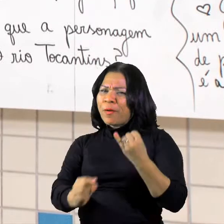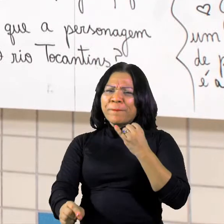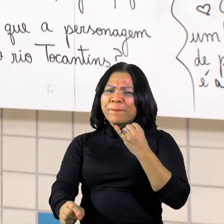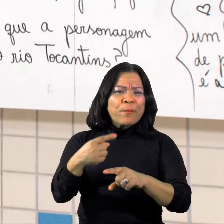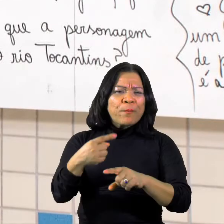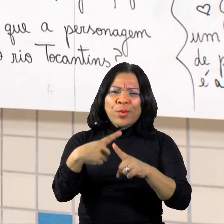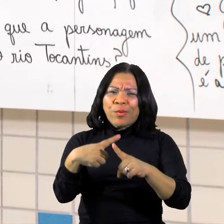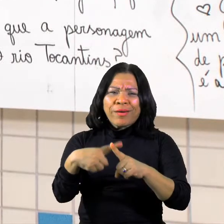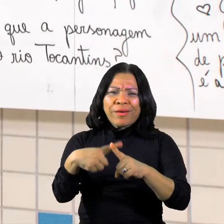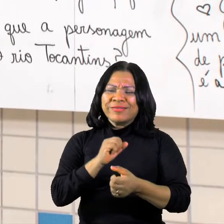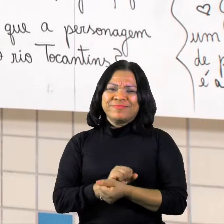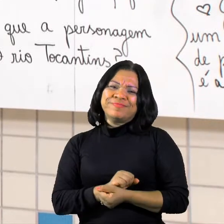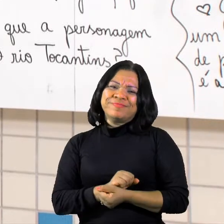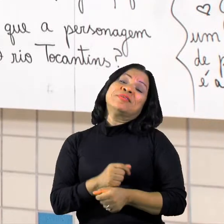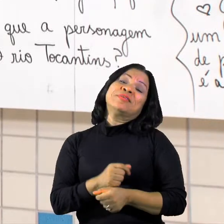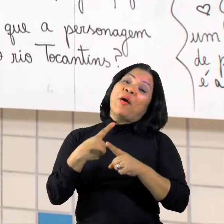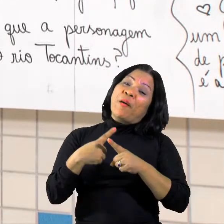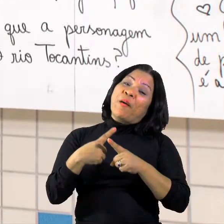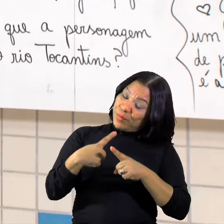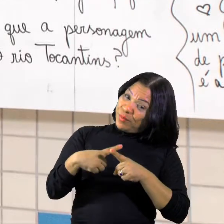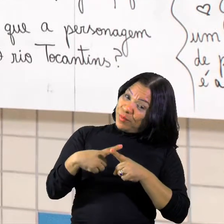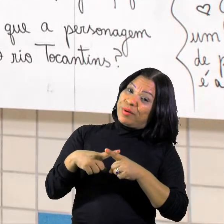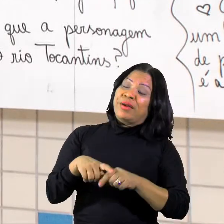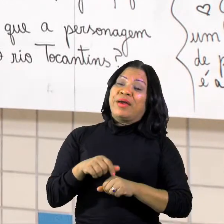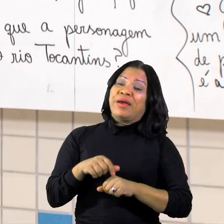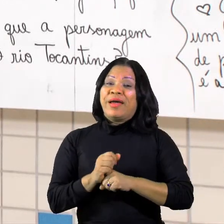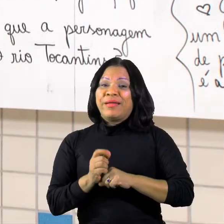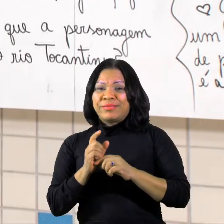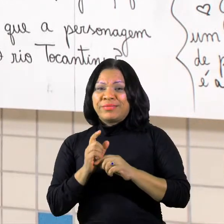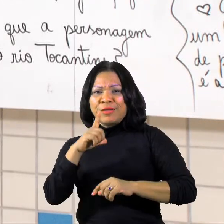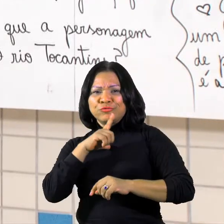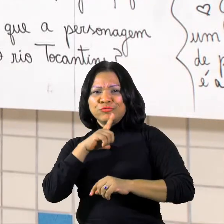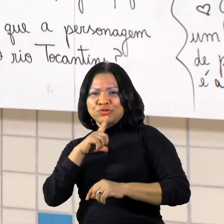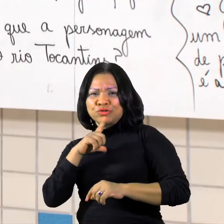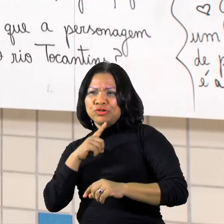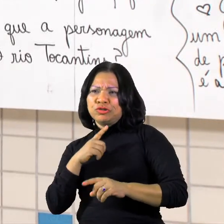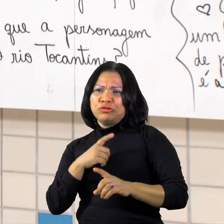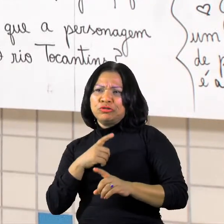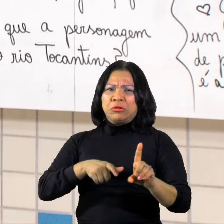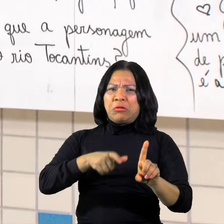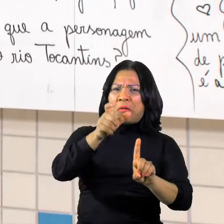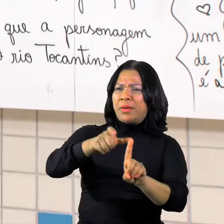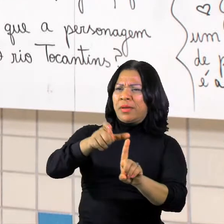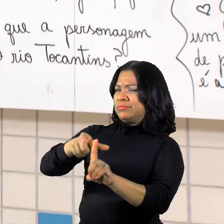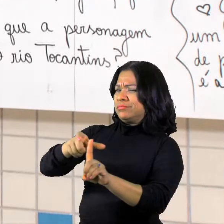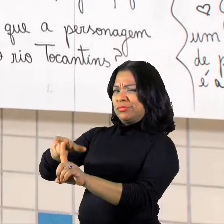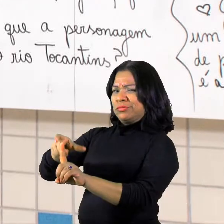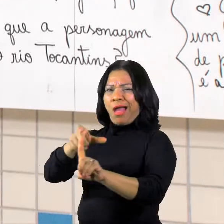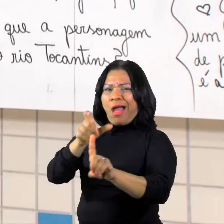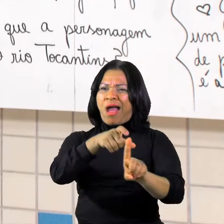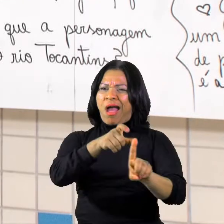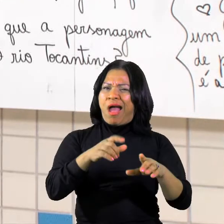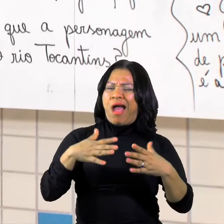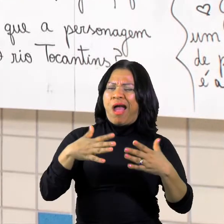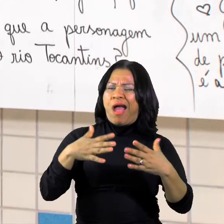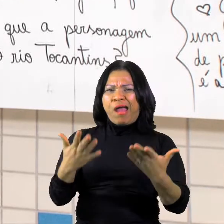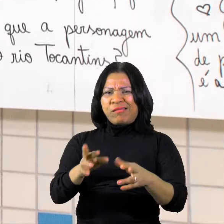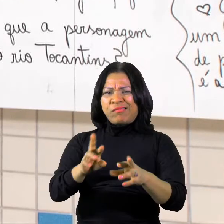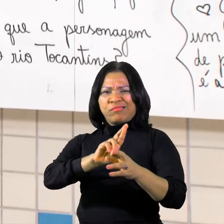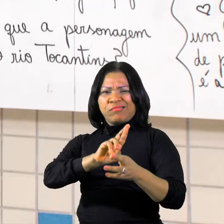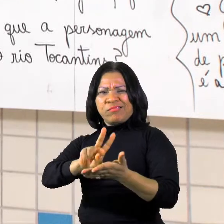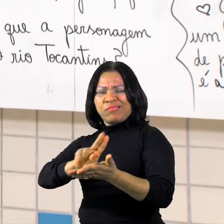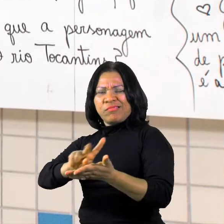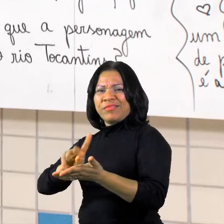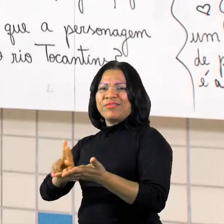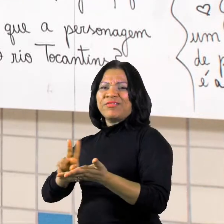Tocantins? Porque o rio Tocantins era povoado desses seres, né, mitos, né, essas lendas que os pais